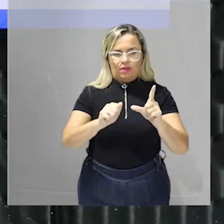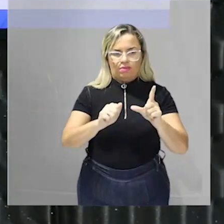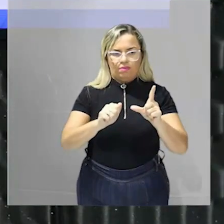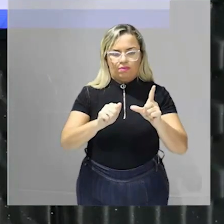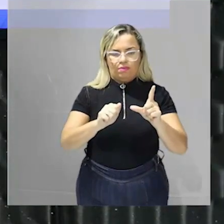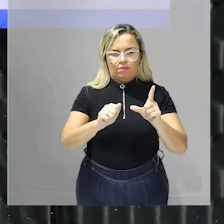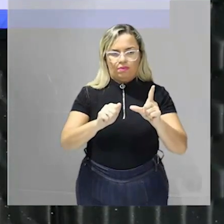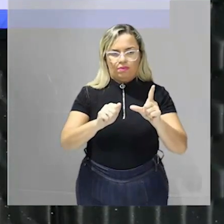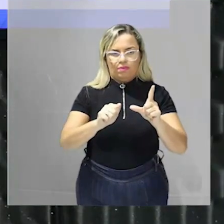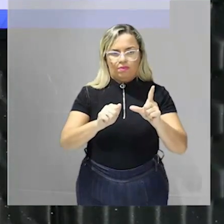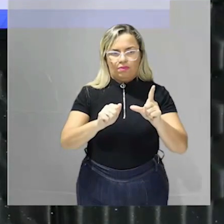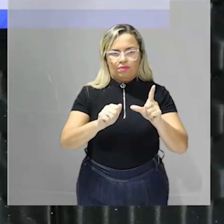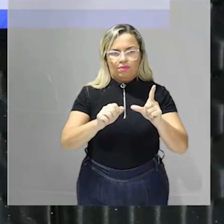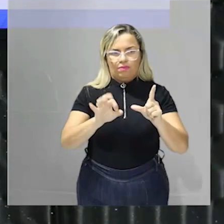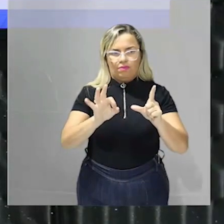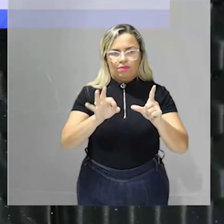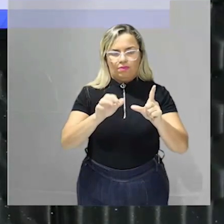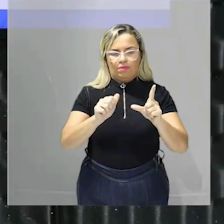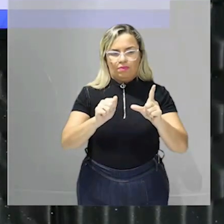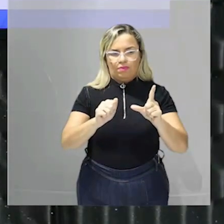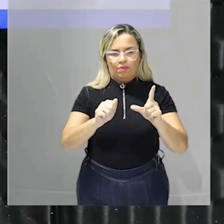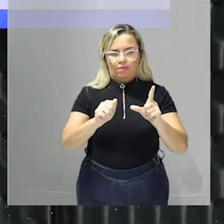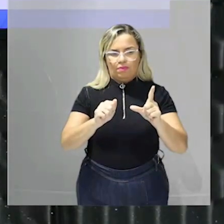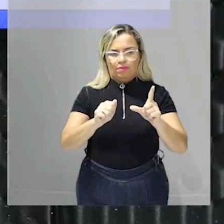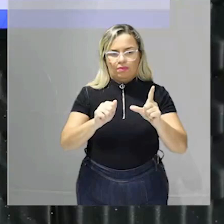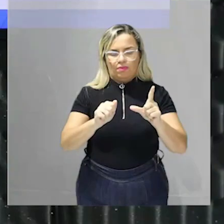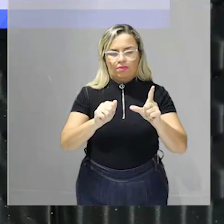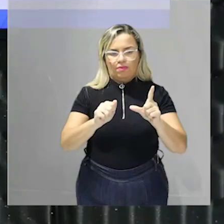alternativa A, tá, galera? Então, alternativa A, B,